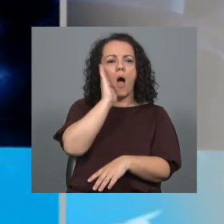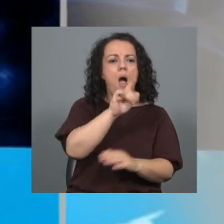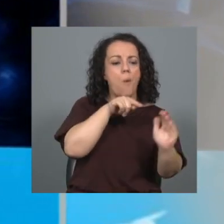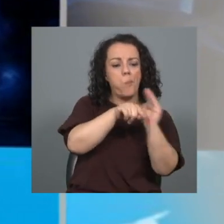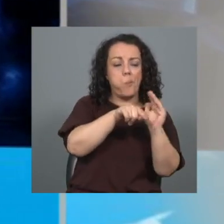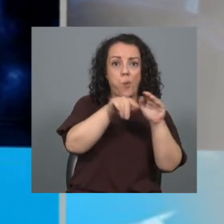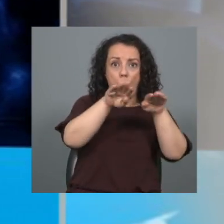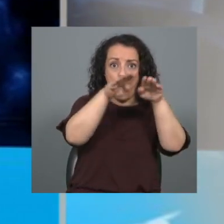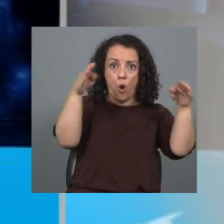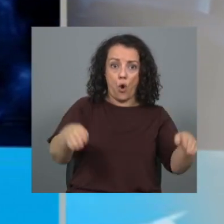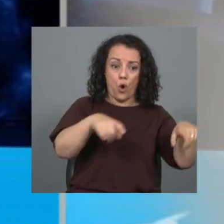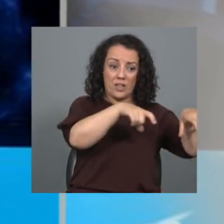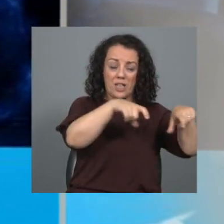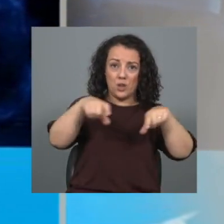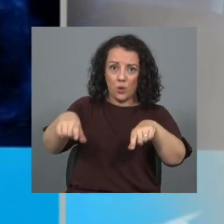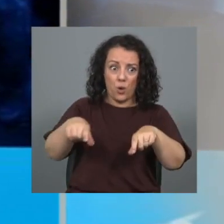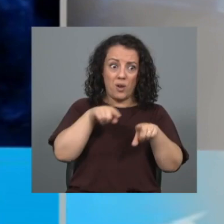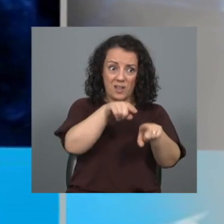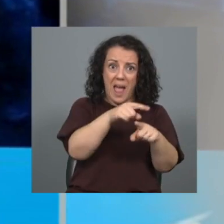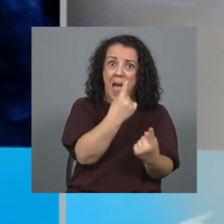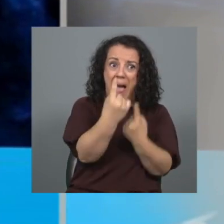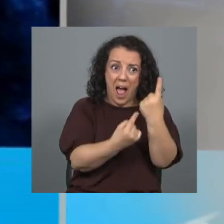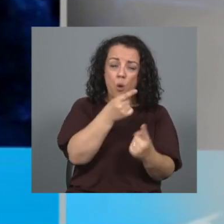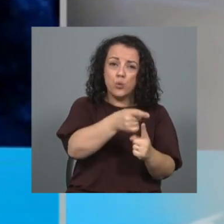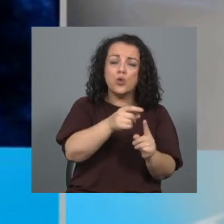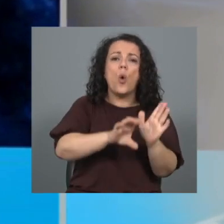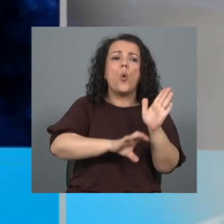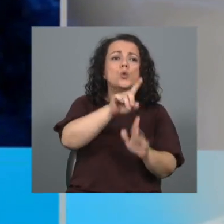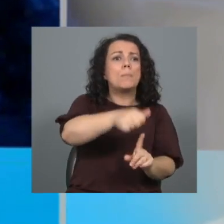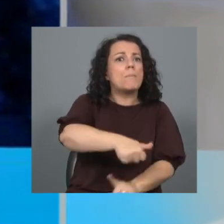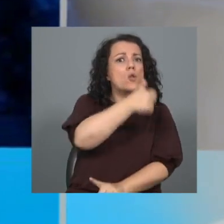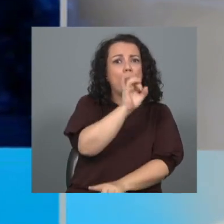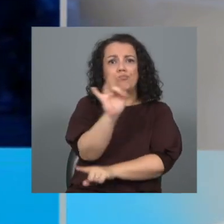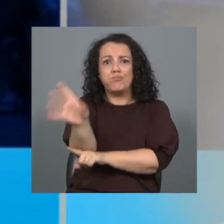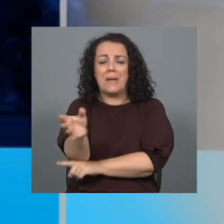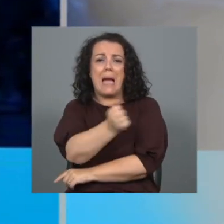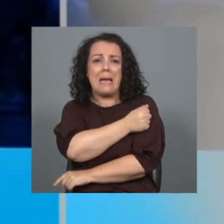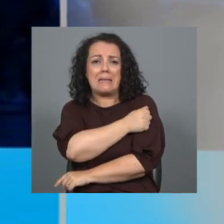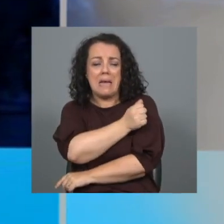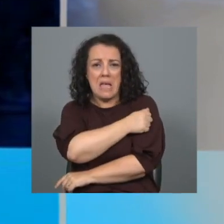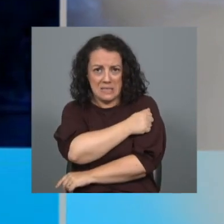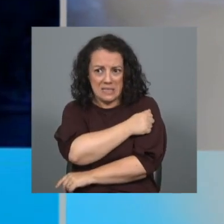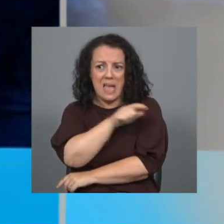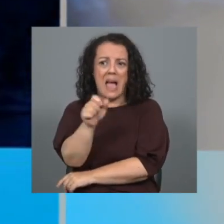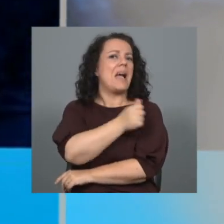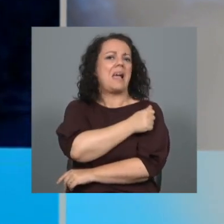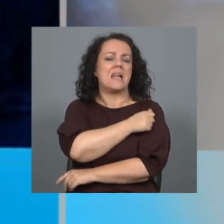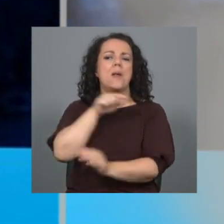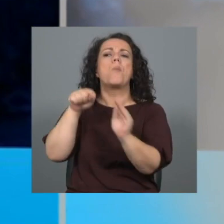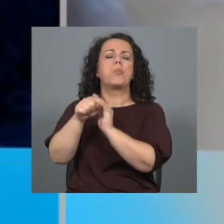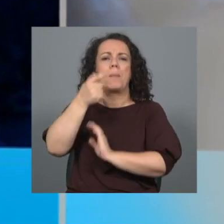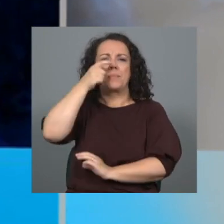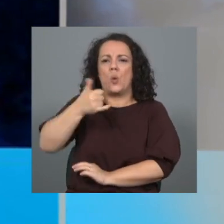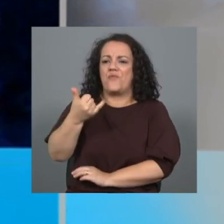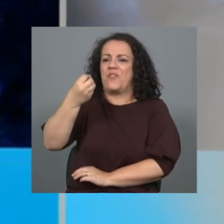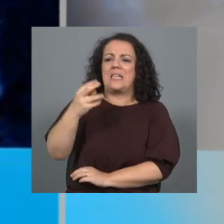algumas situações, em muito melhores condições do que aqueles que estão em alojamentos com 20 e 30 pessoas